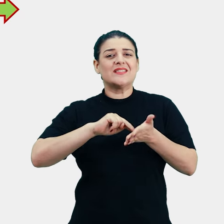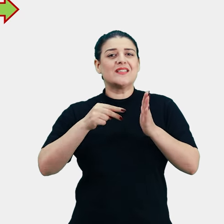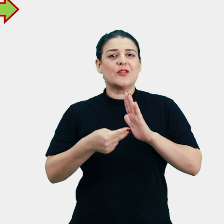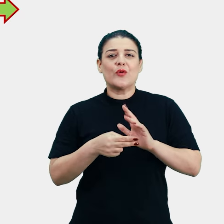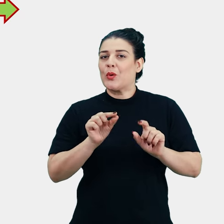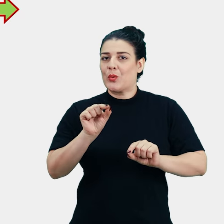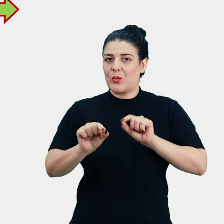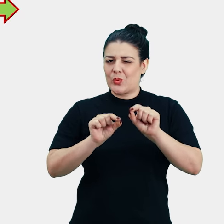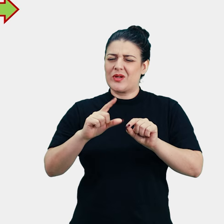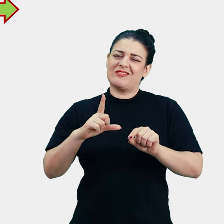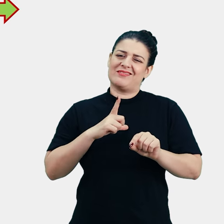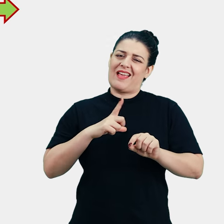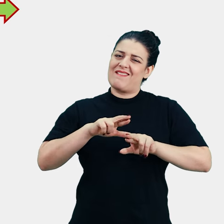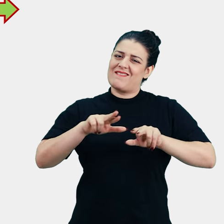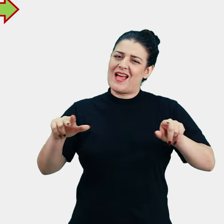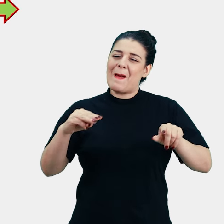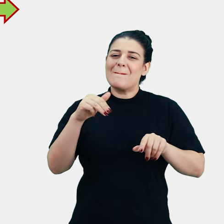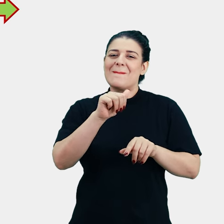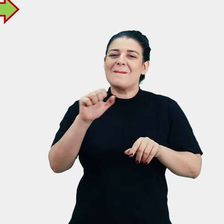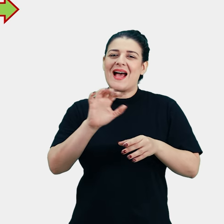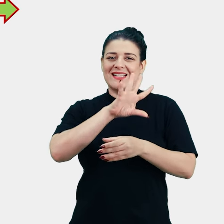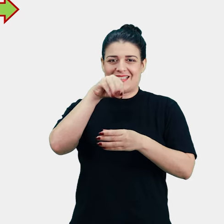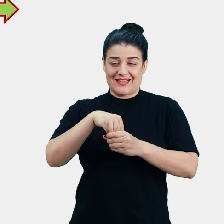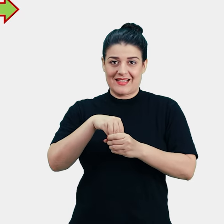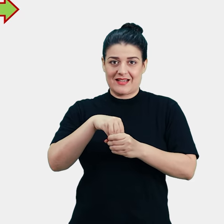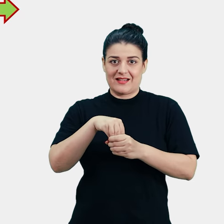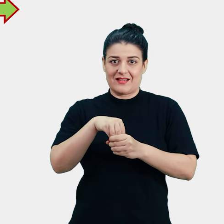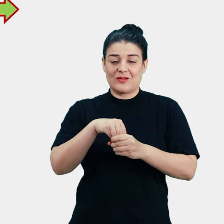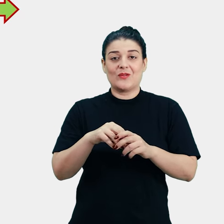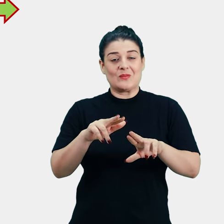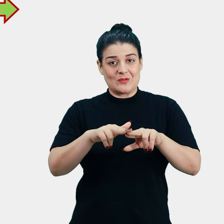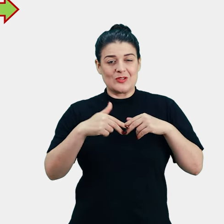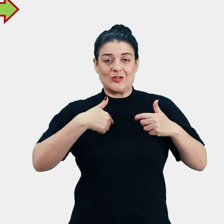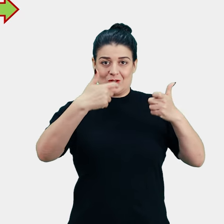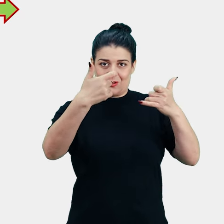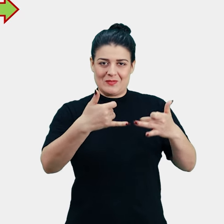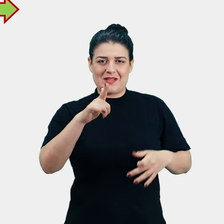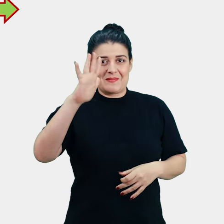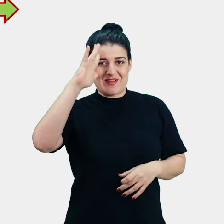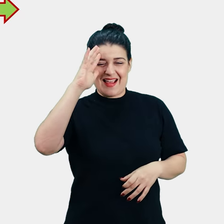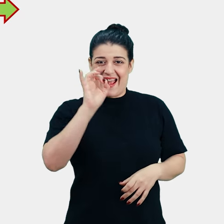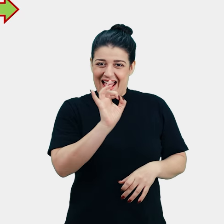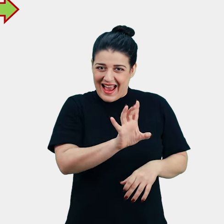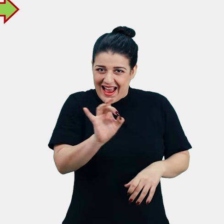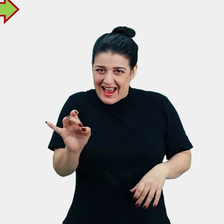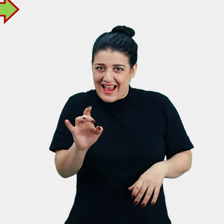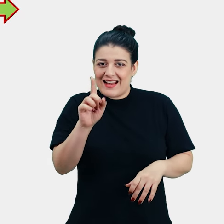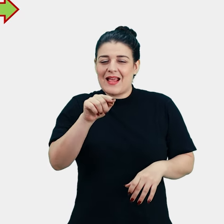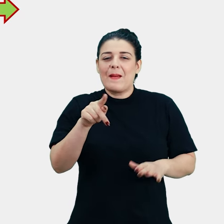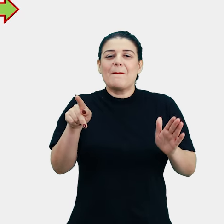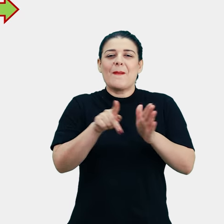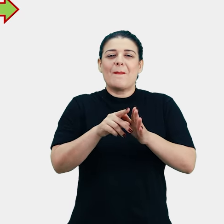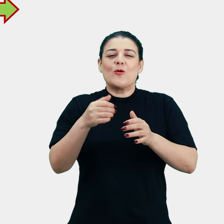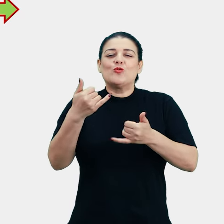MS2 tem várias massinhas, tá? Por isso que eu falo que imagine cada massinha dessa como uma pecinha